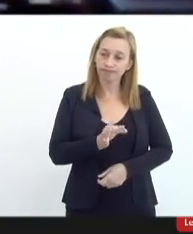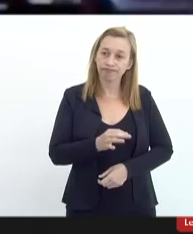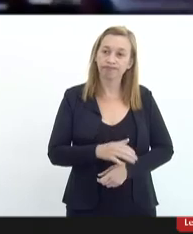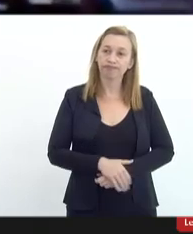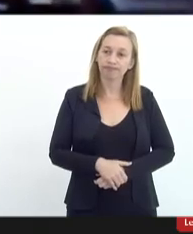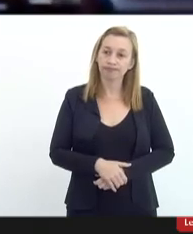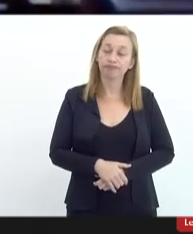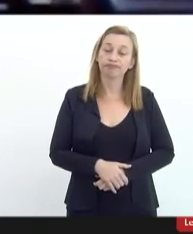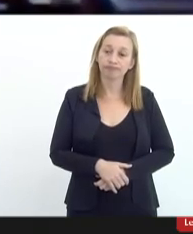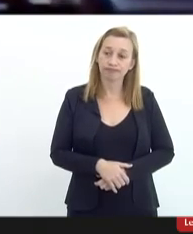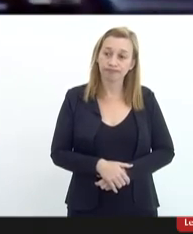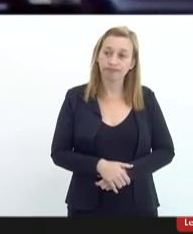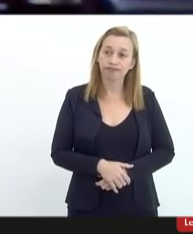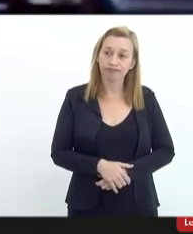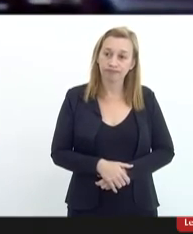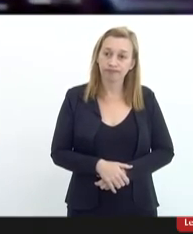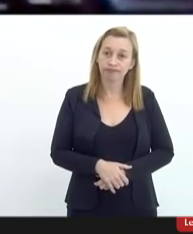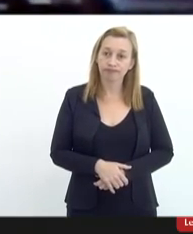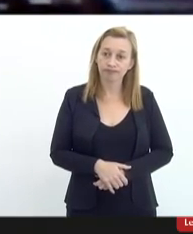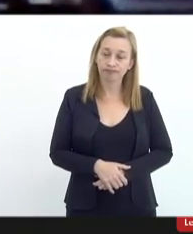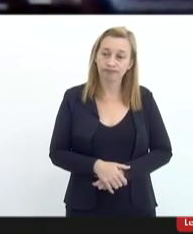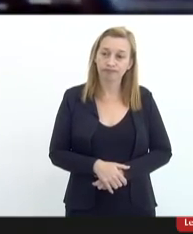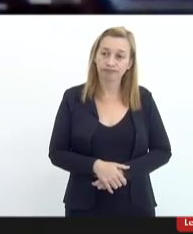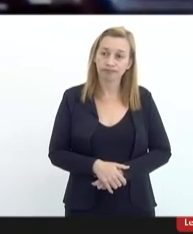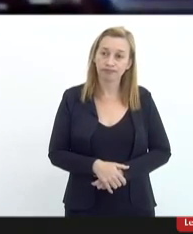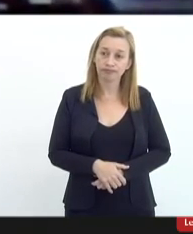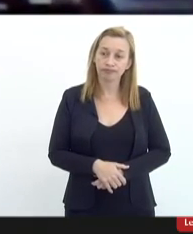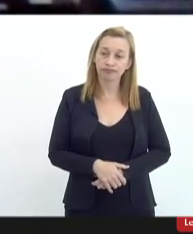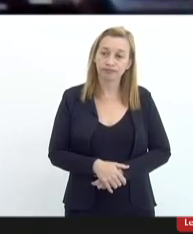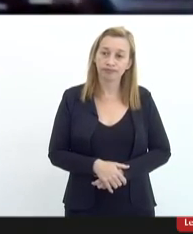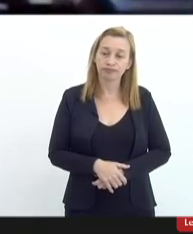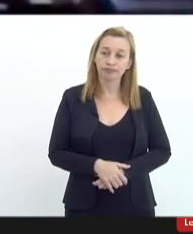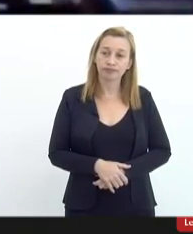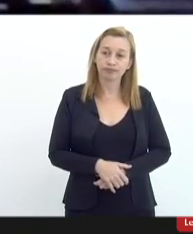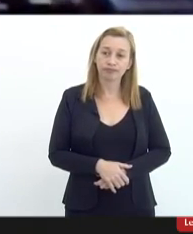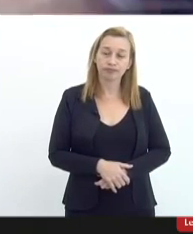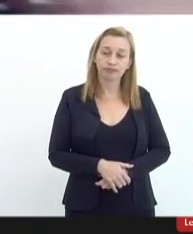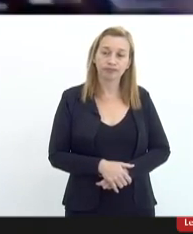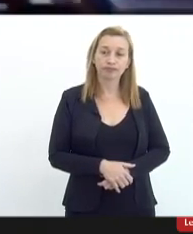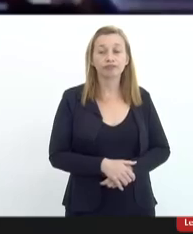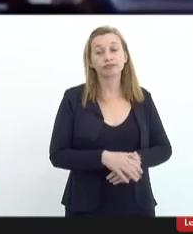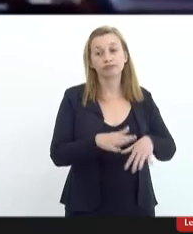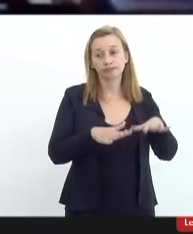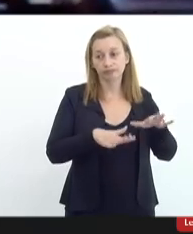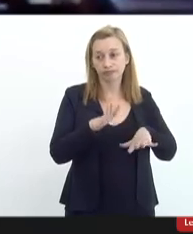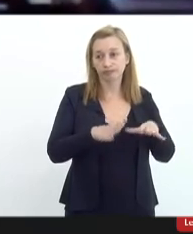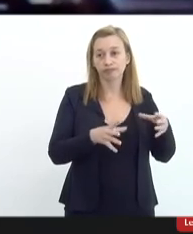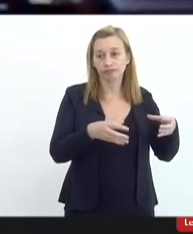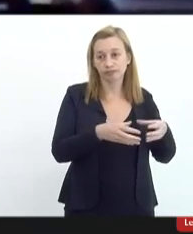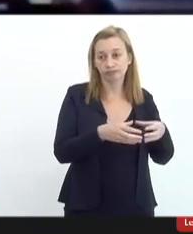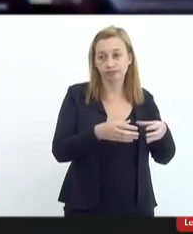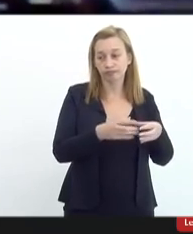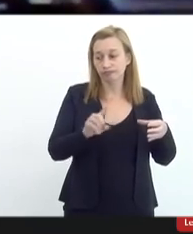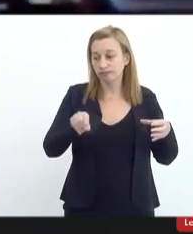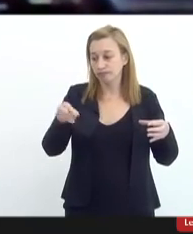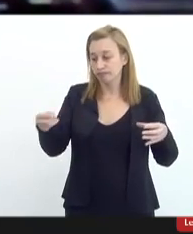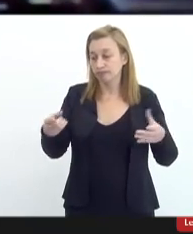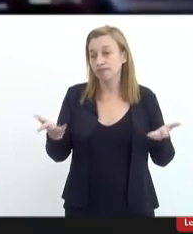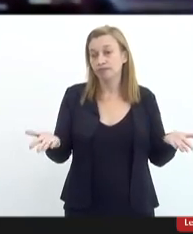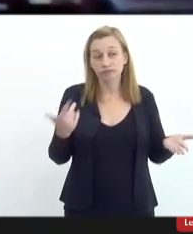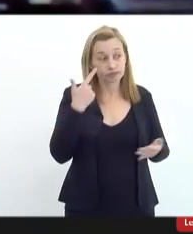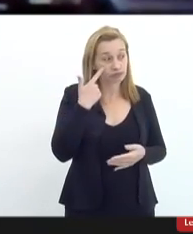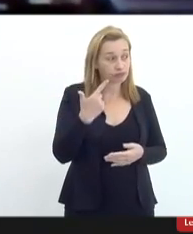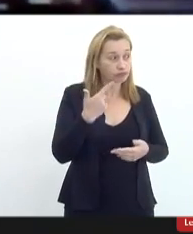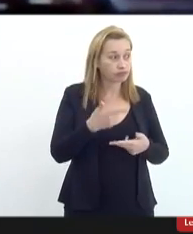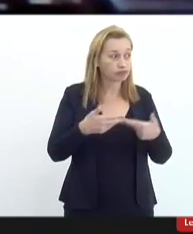absolutamente validado de um determinado segmento em detrimento ao outro. A gente vê